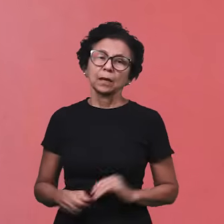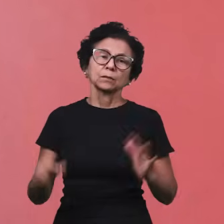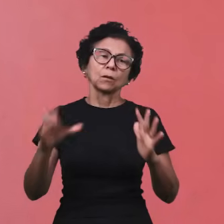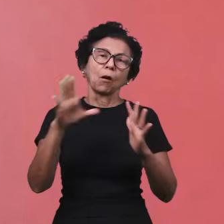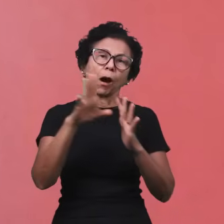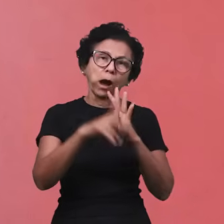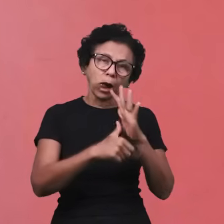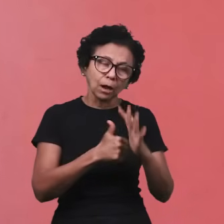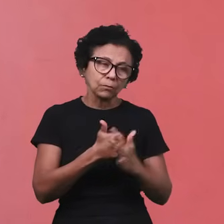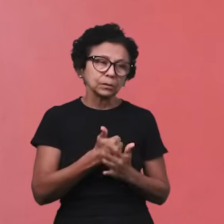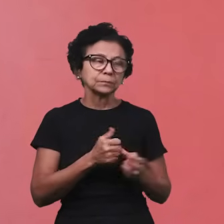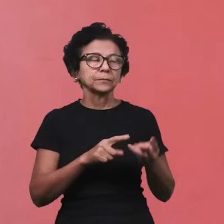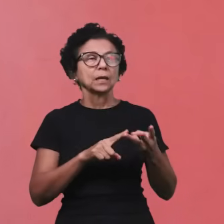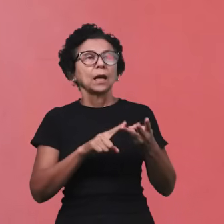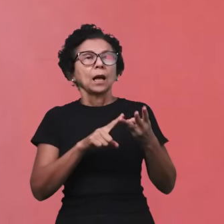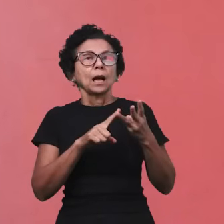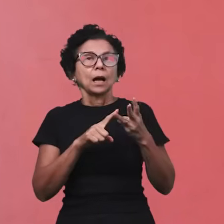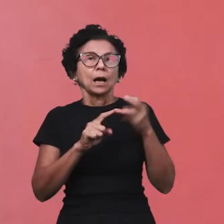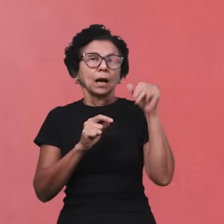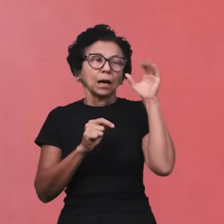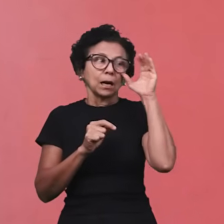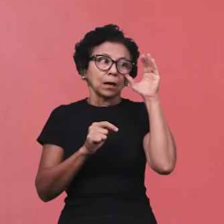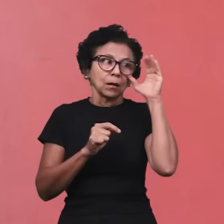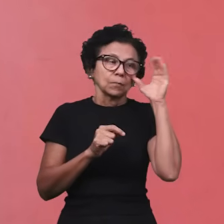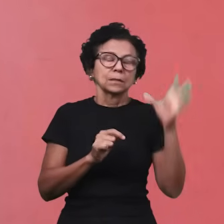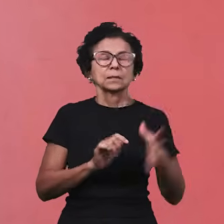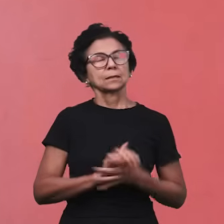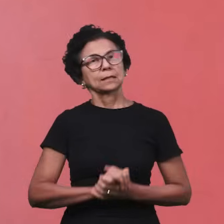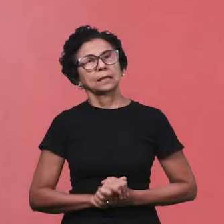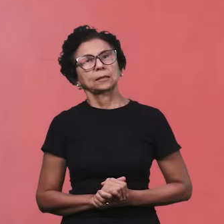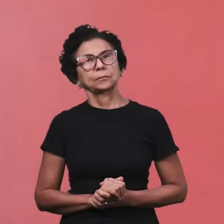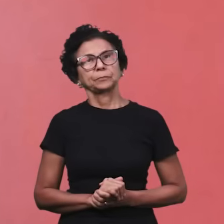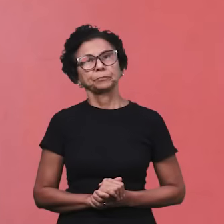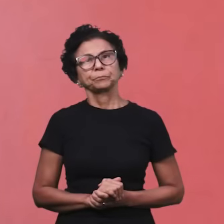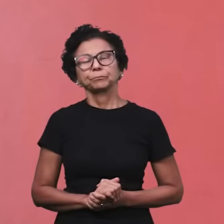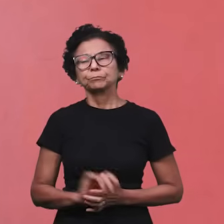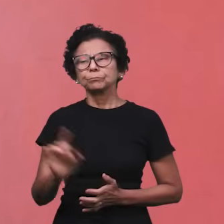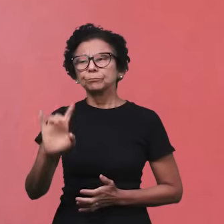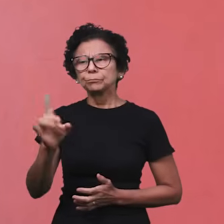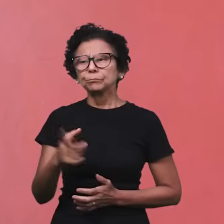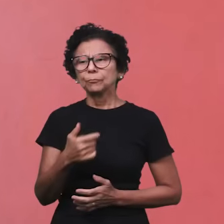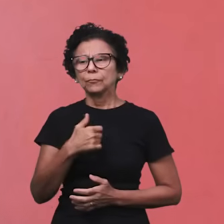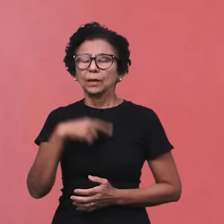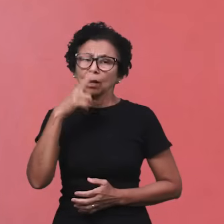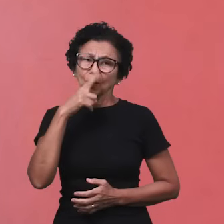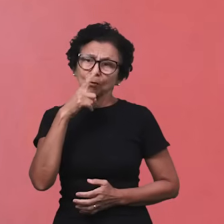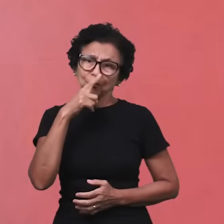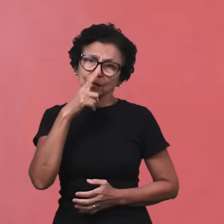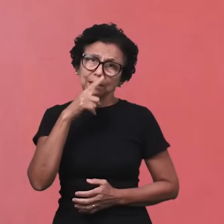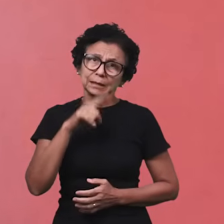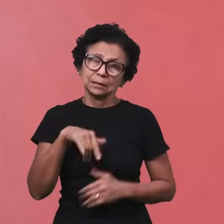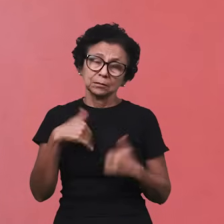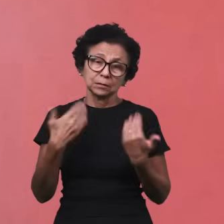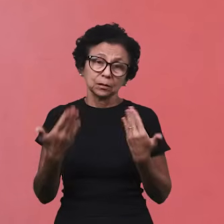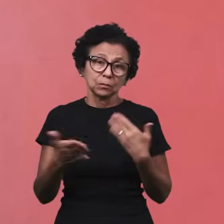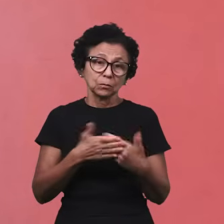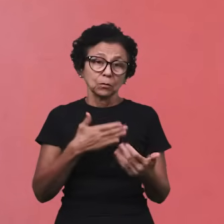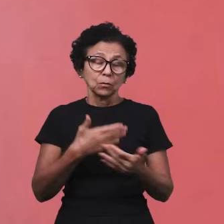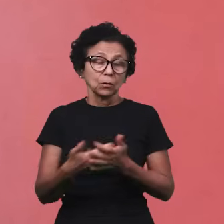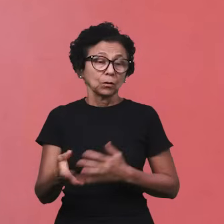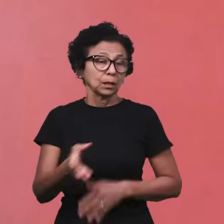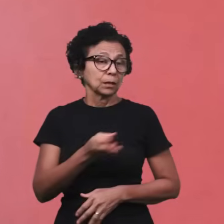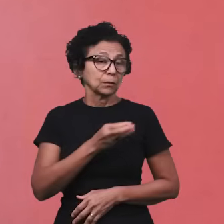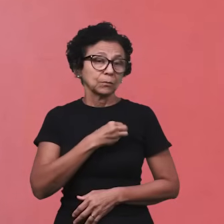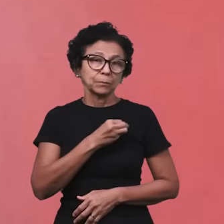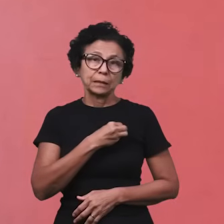fez? Eu cobicei isso aqui. O que você fez? Não, eu falhei ali. Então, meu amigo, seja qual for o seu pecado, seja qual for